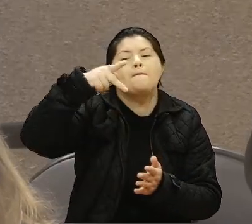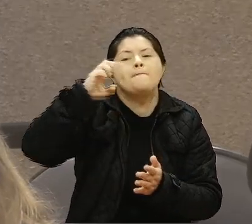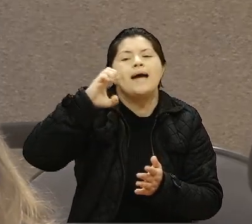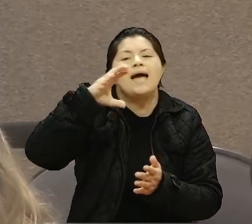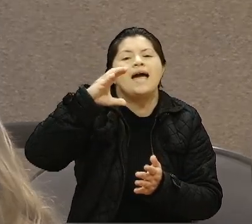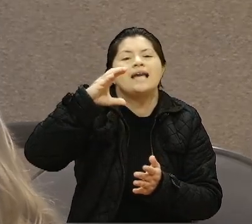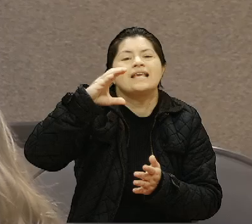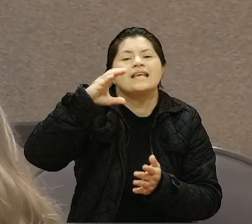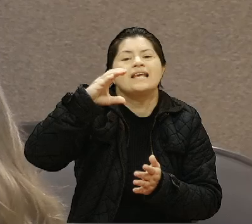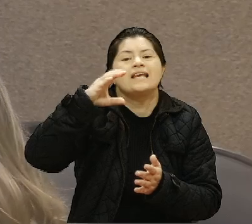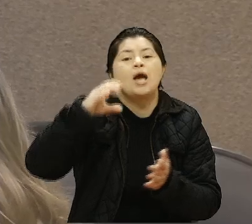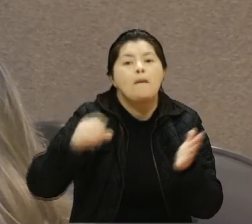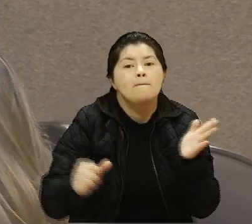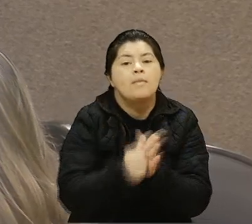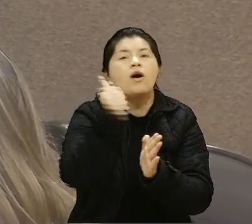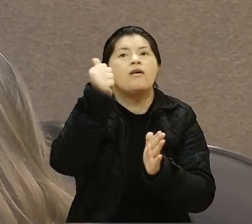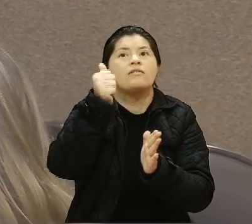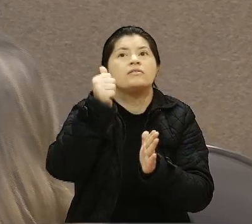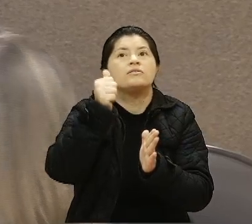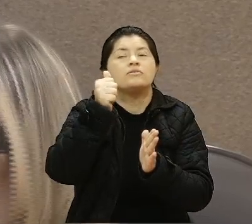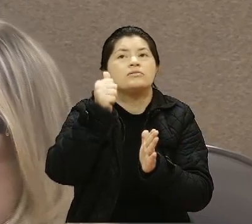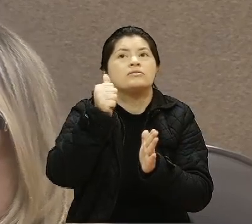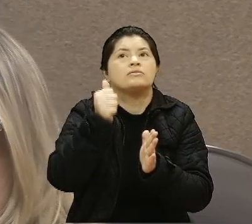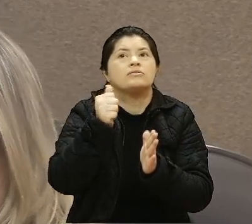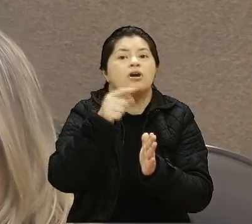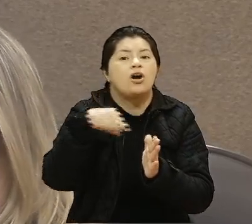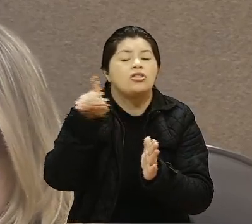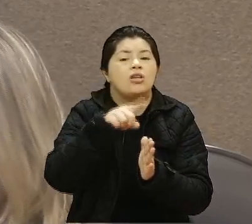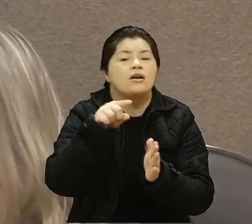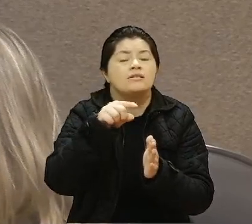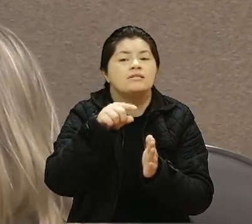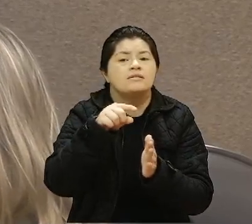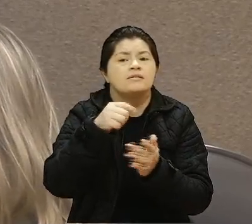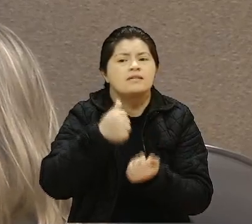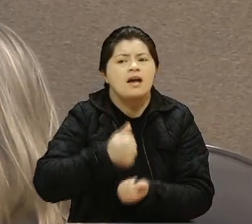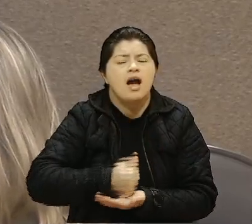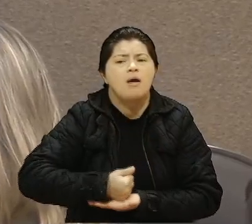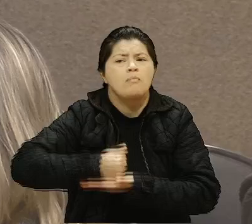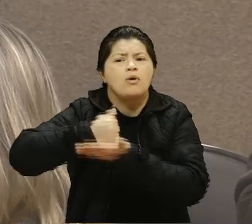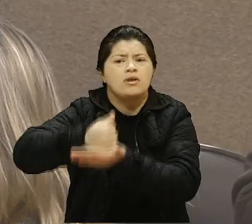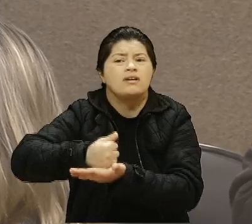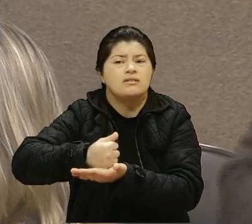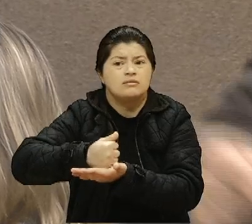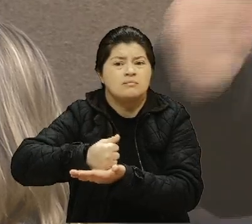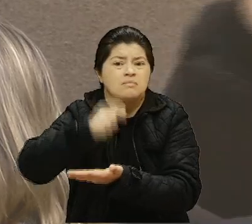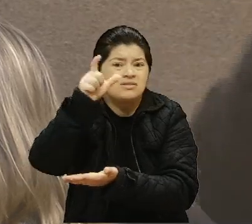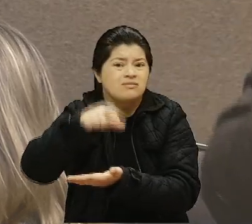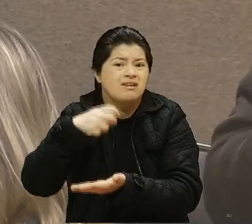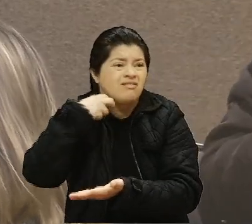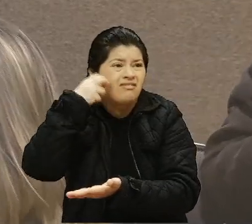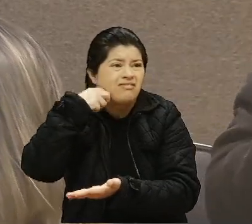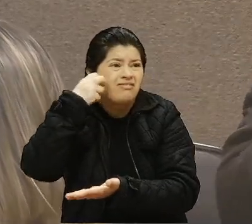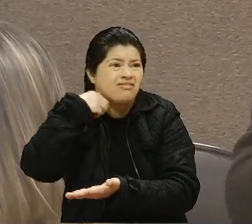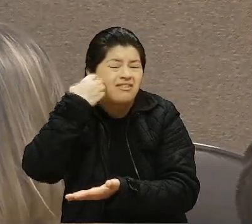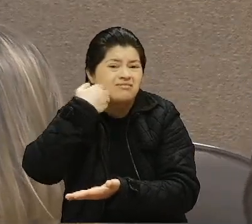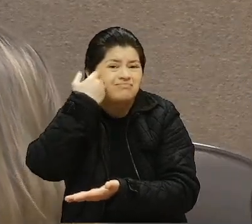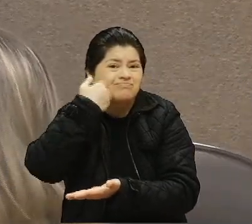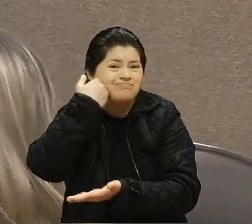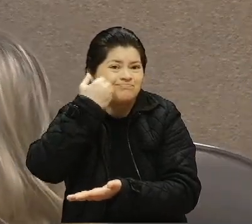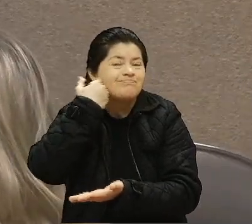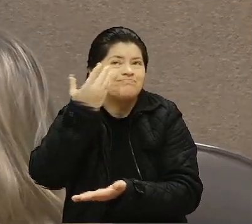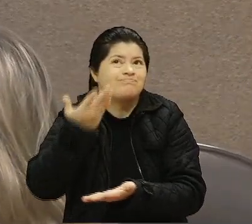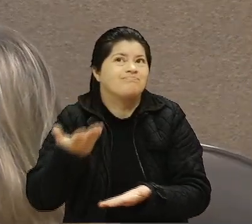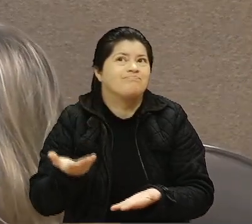for aprovada, nós vamos estar apoiando esse sem vergonha. Como, inclusive, o próprio presidente do